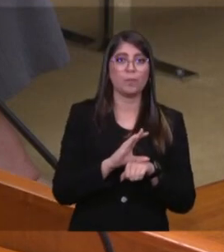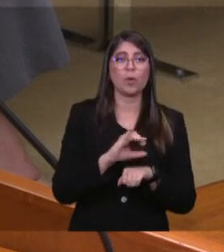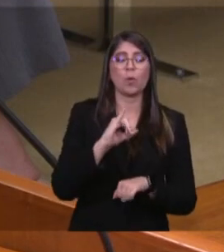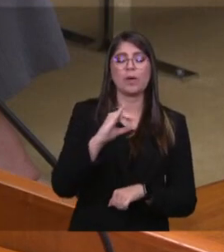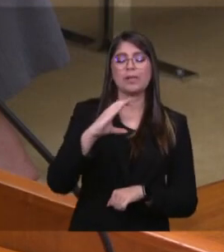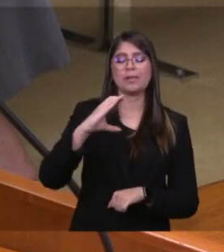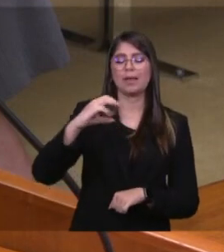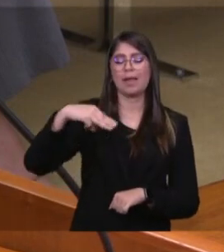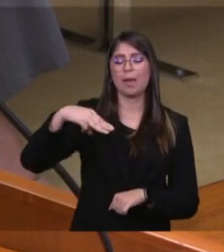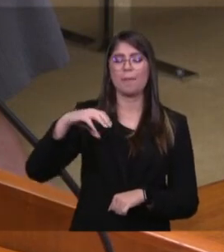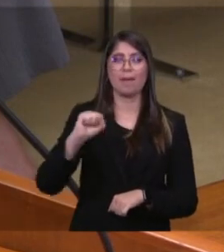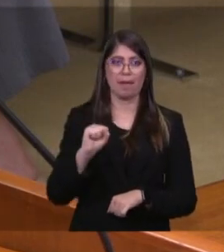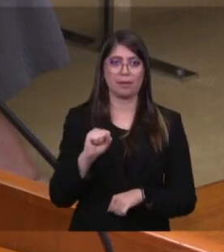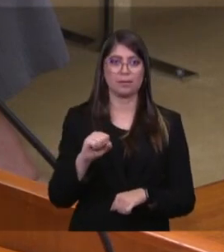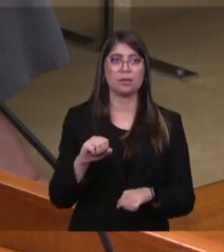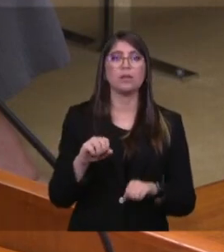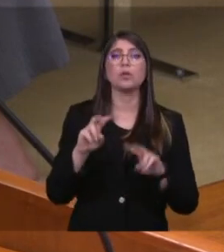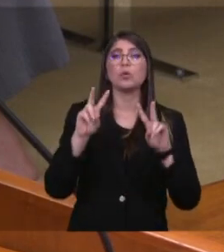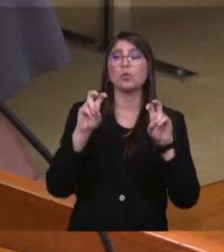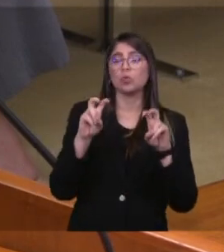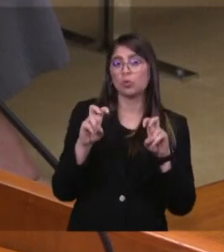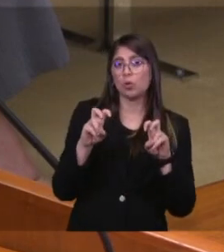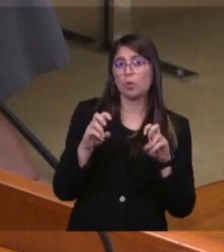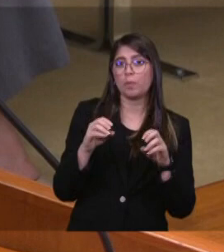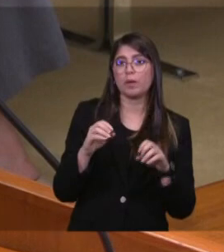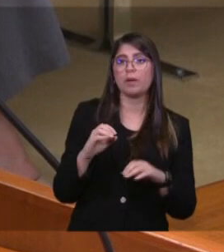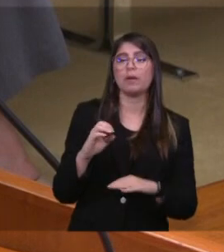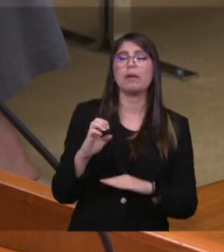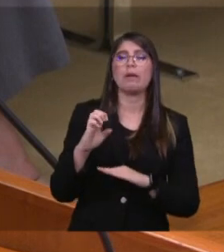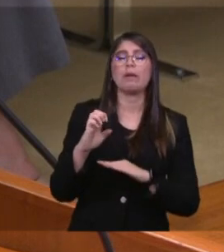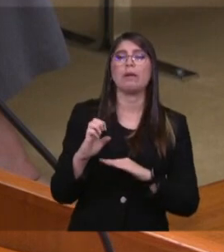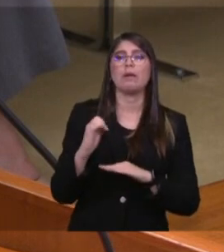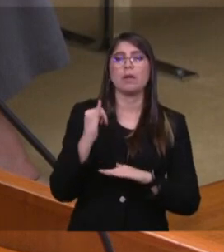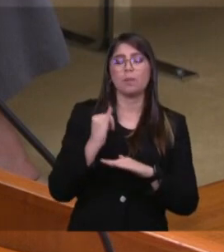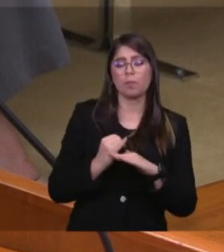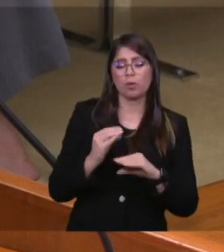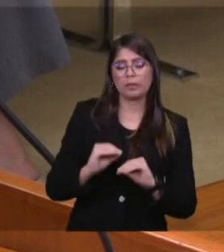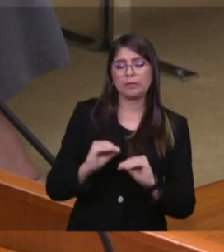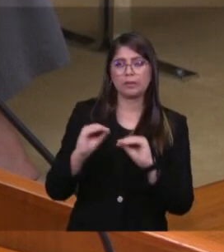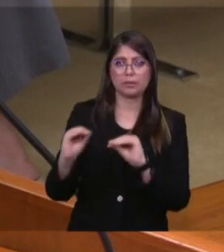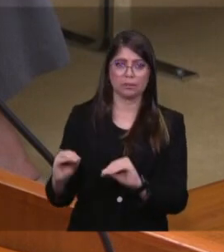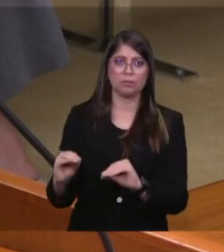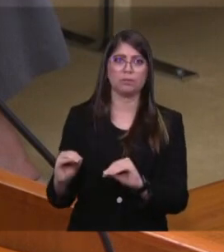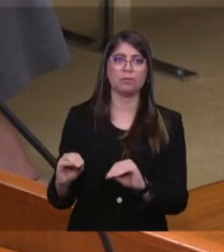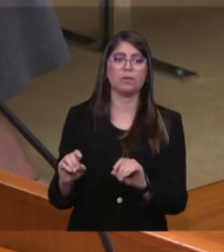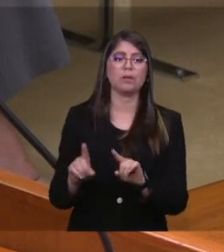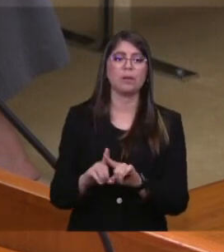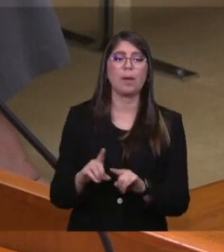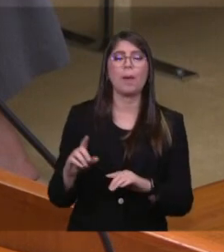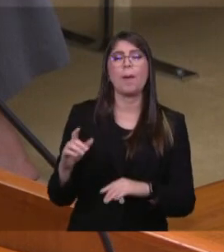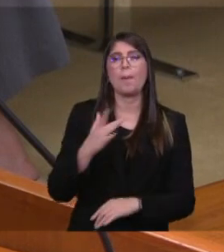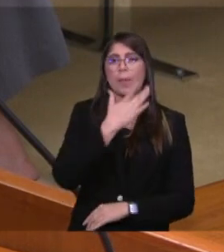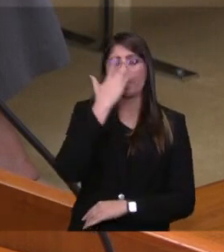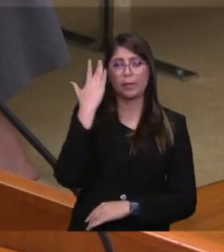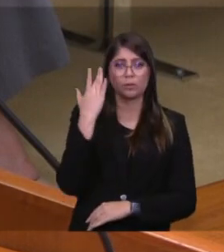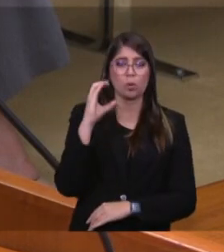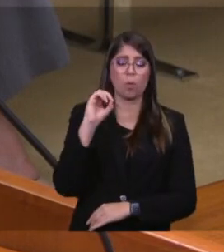ICMS sobre a importação de bem ou mercadoria por pessoa física ou jurídica, ainda que não